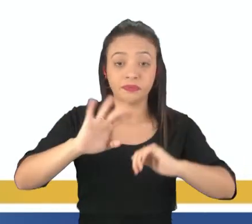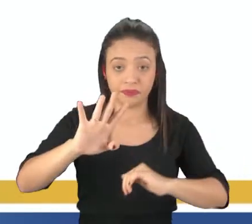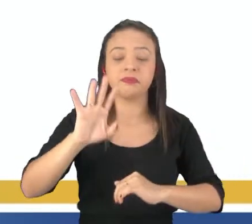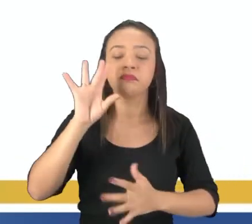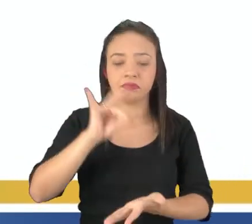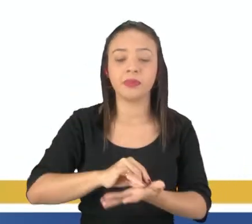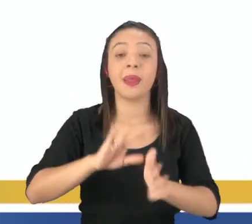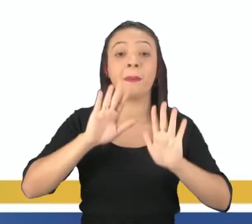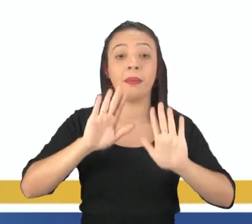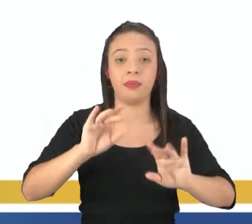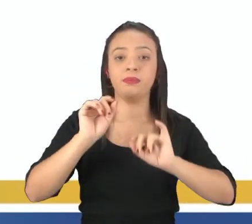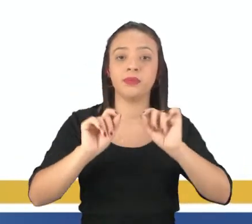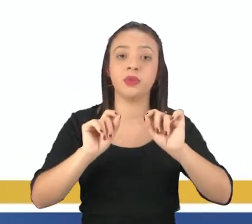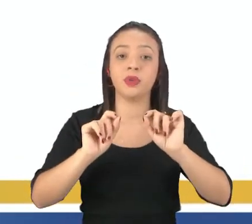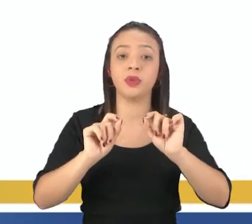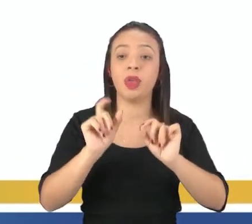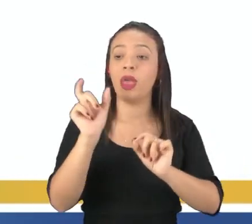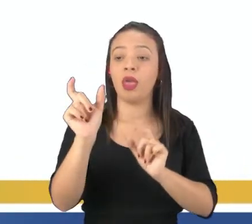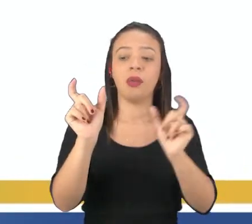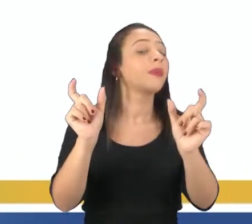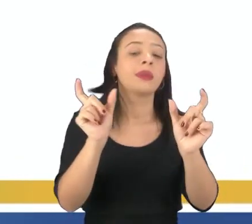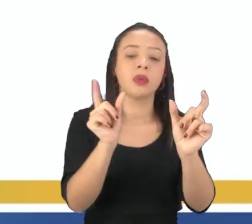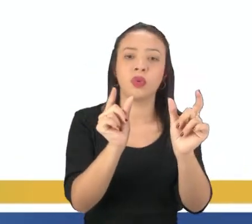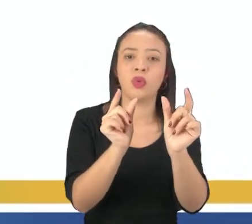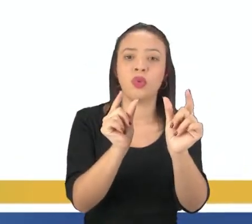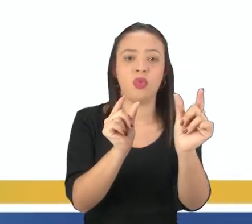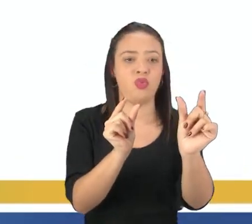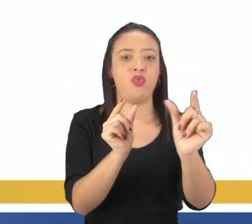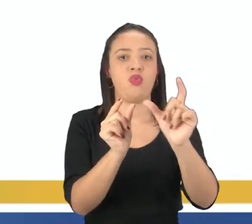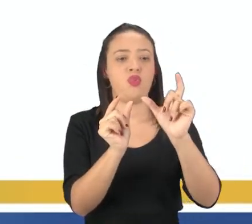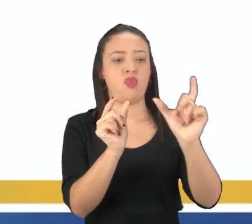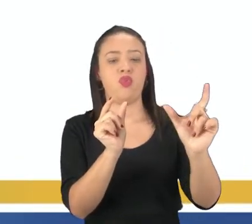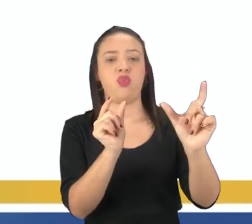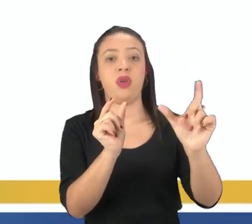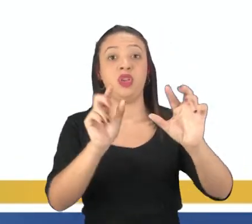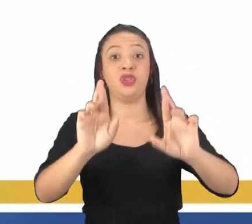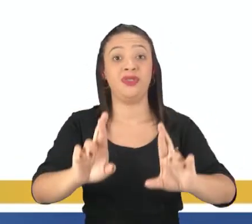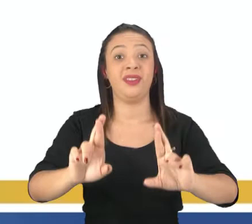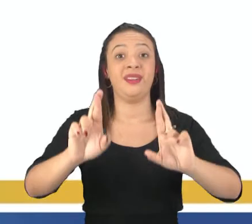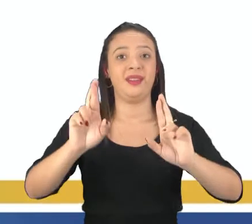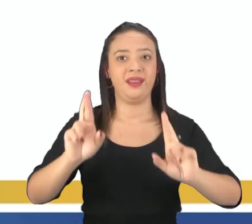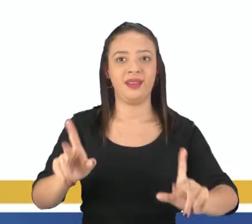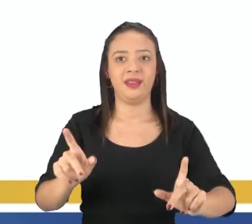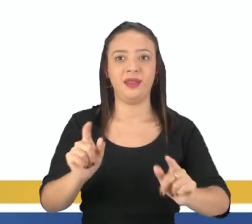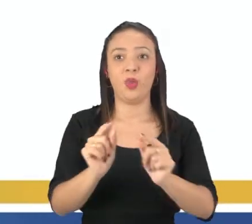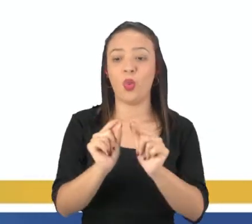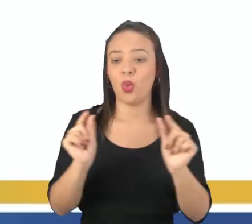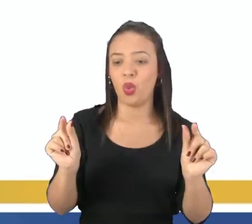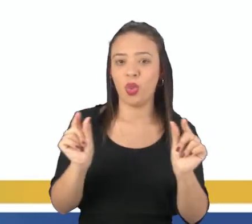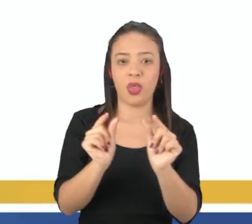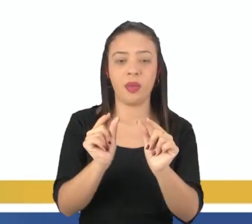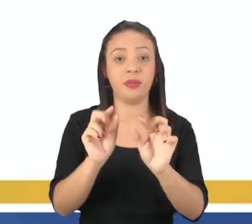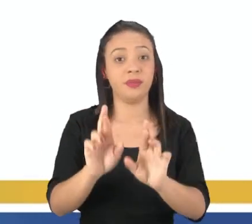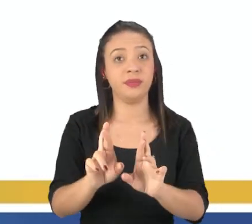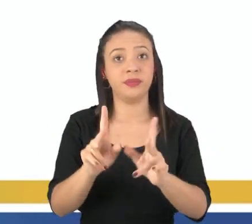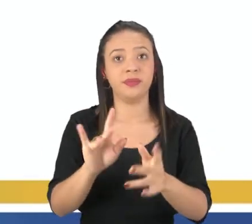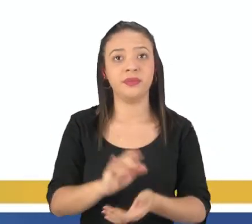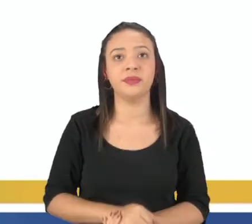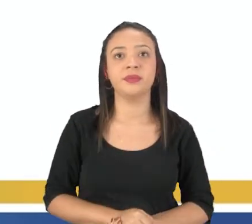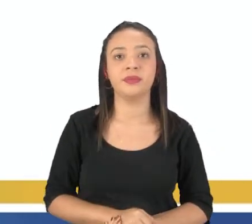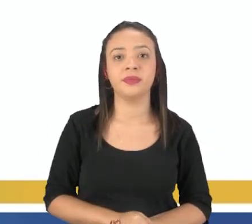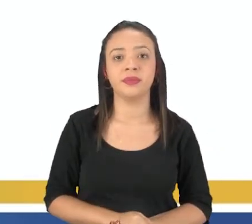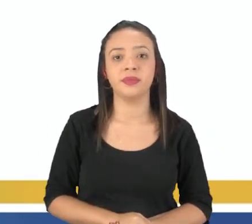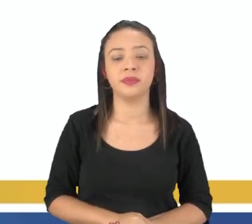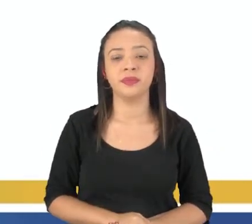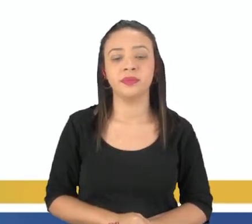quatro partes porém os tamanhos não são proporcionais não são do mesmo tamanho cada fração cada